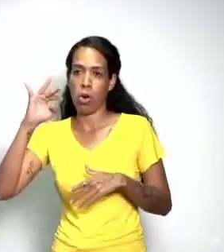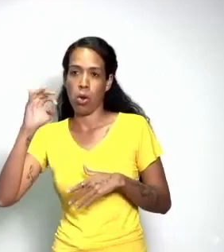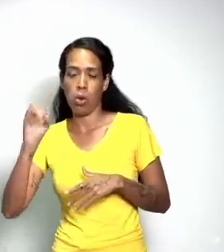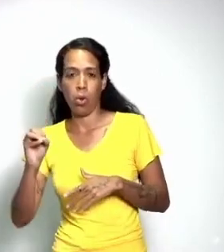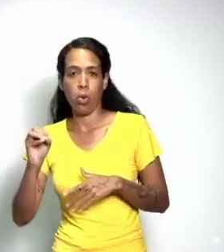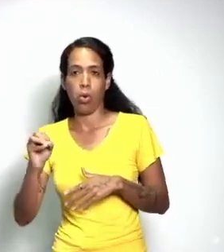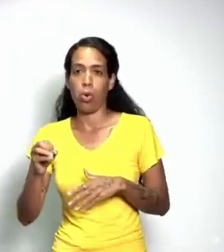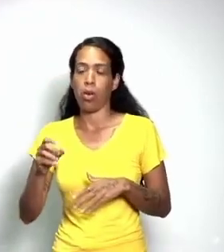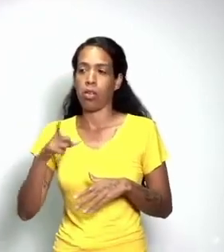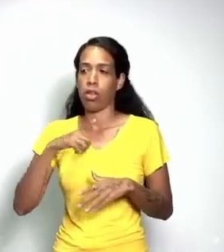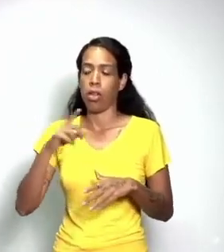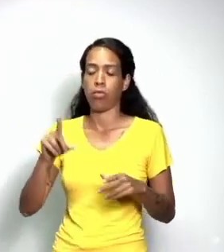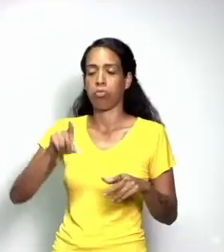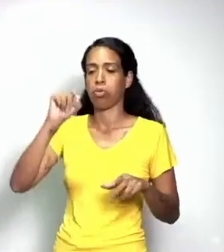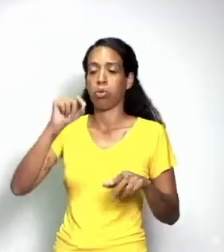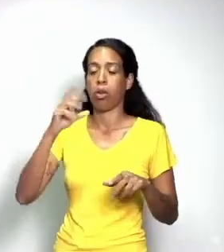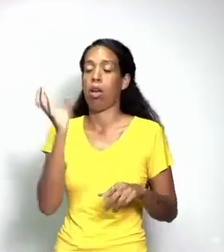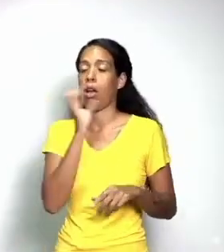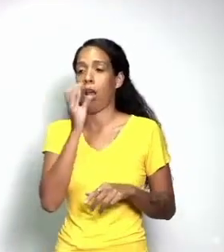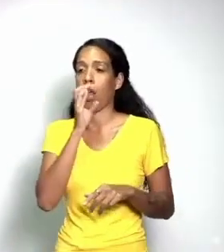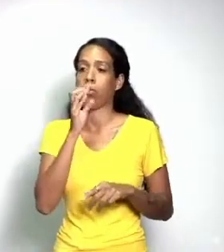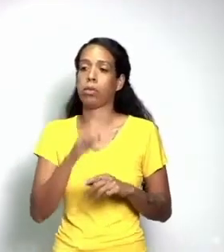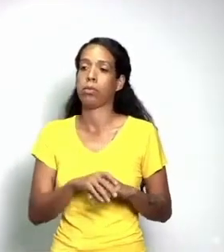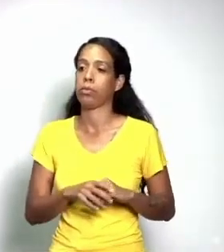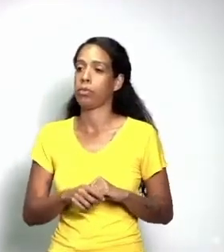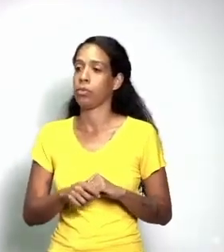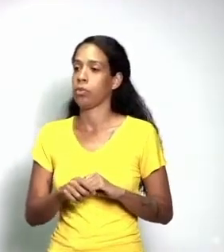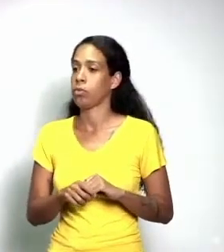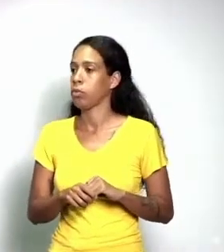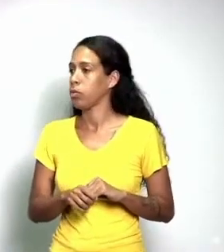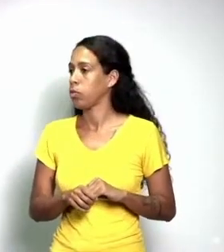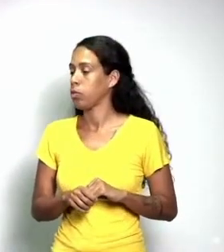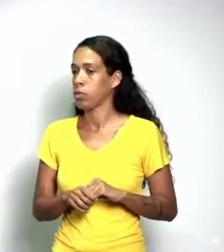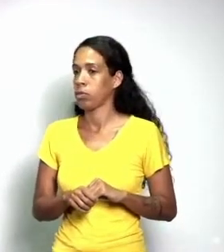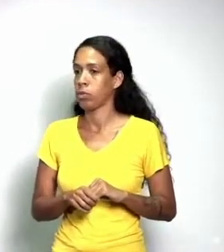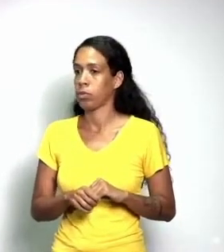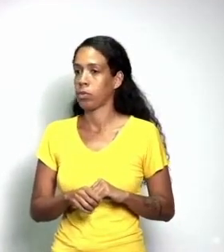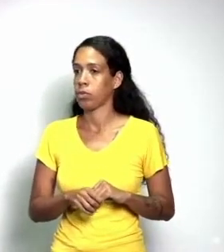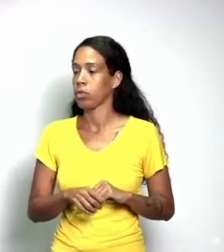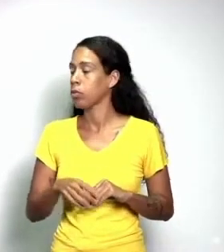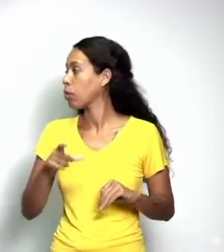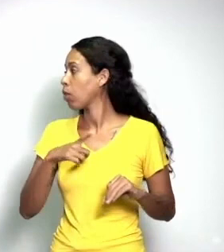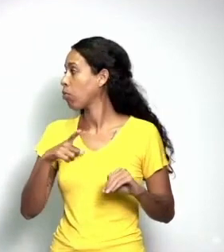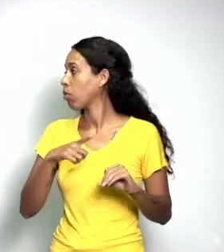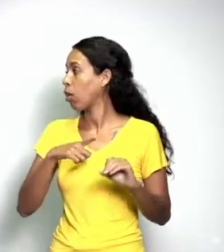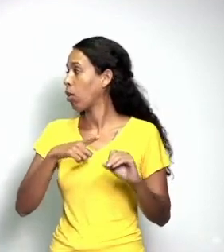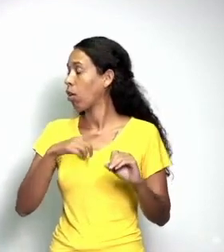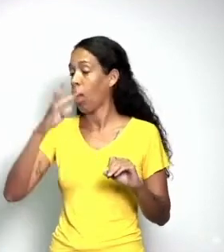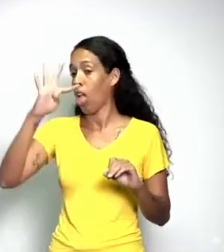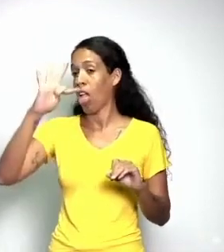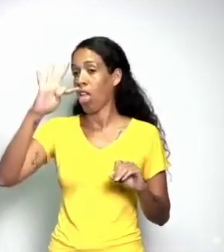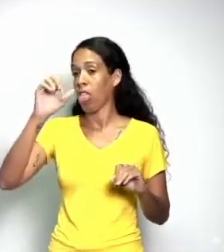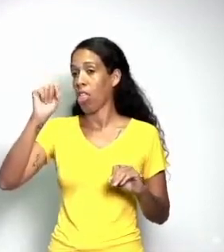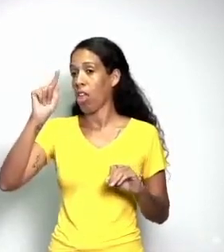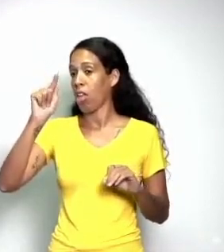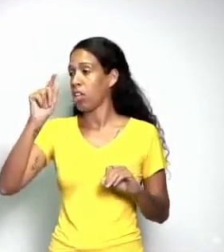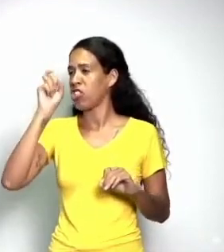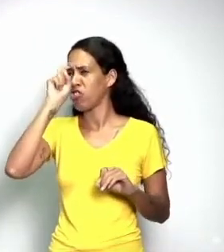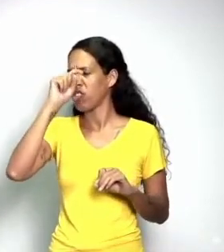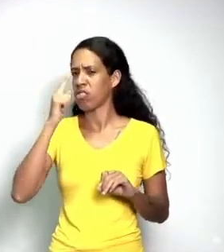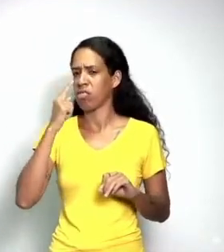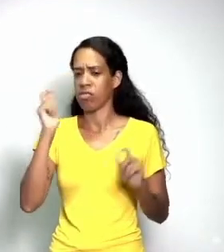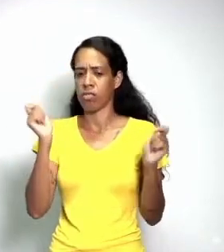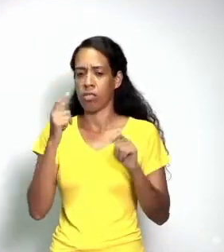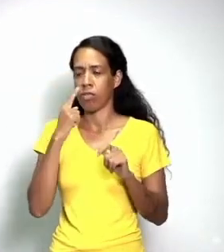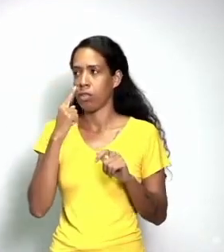para fazer rapidamente. E aqui a gente tem umas tags, não, acho que está um pouco difícil de ver, mas